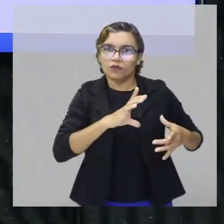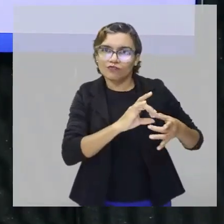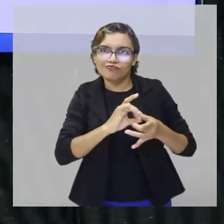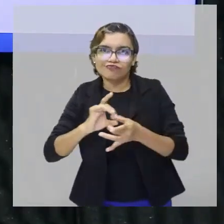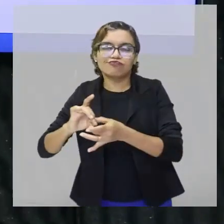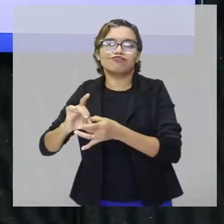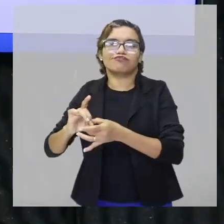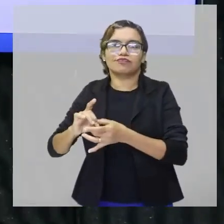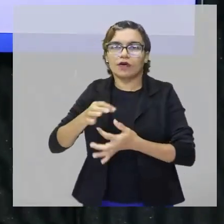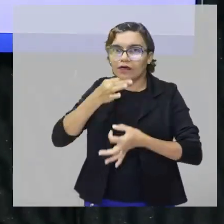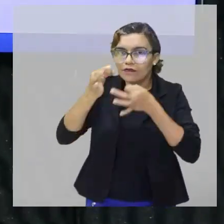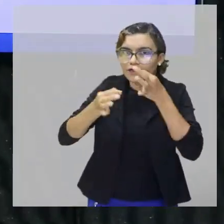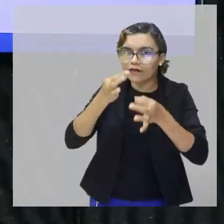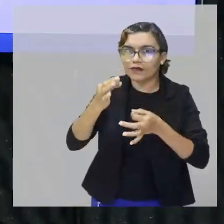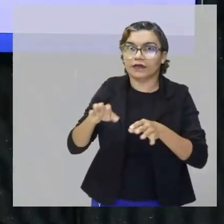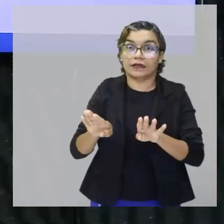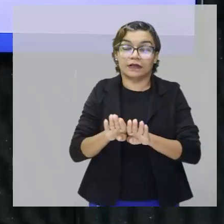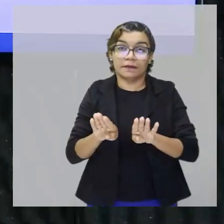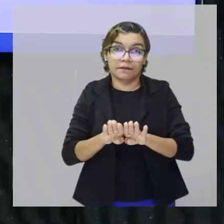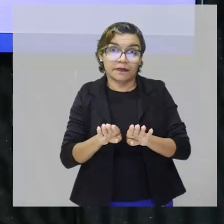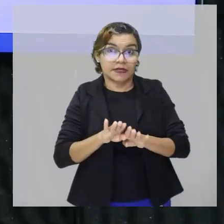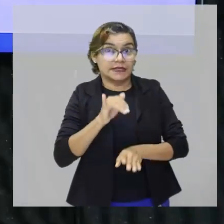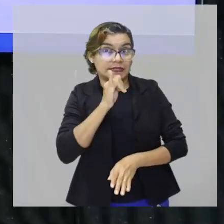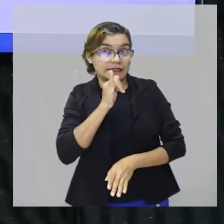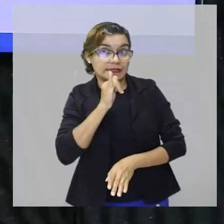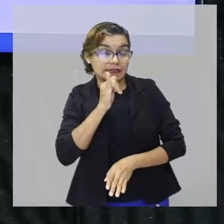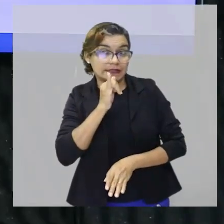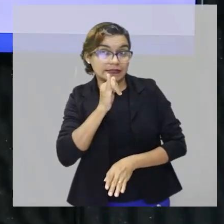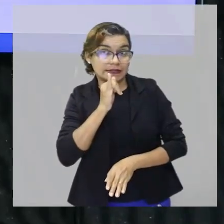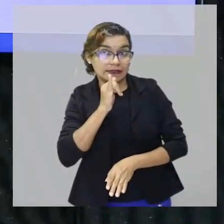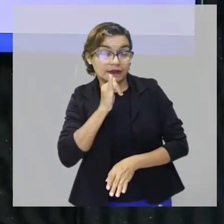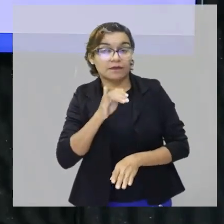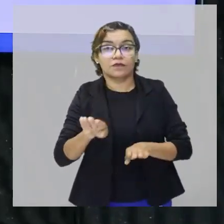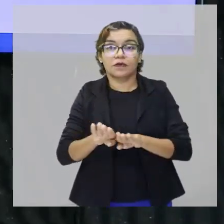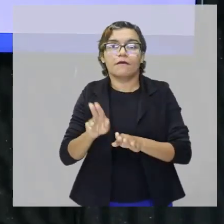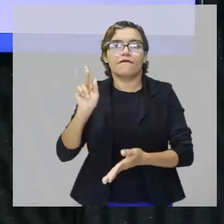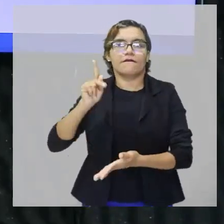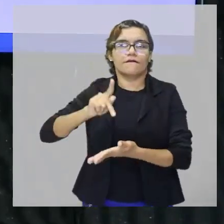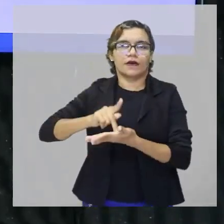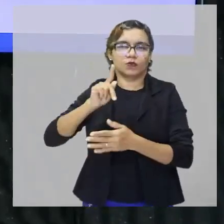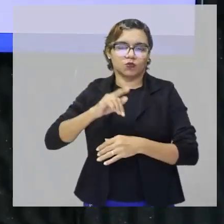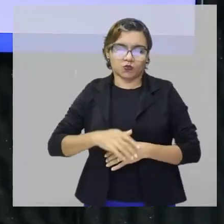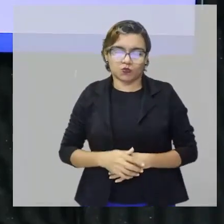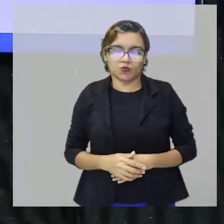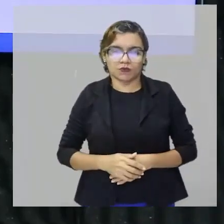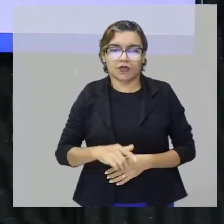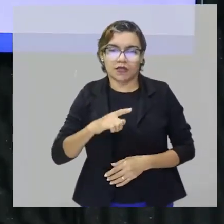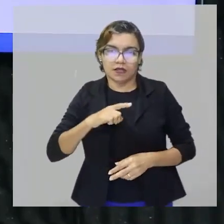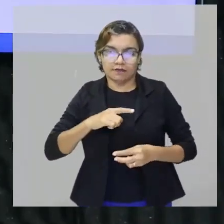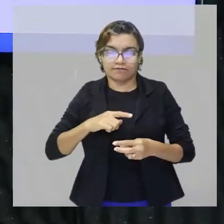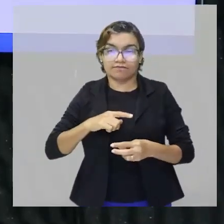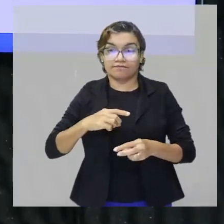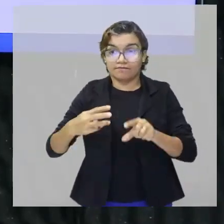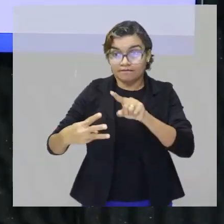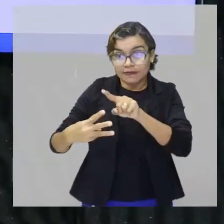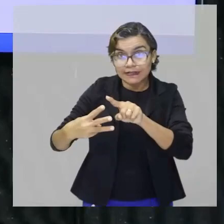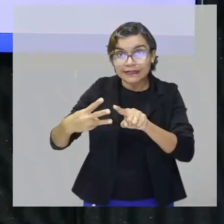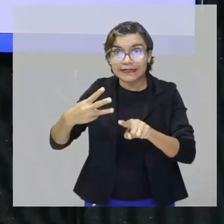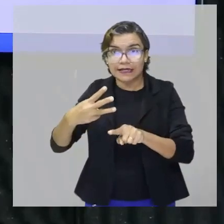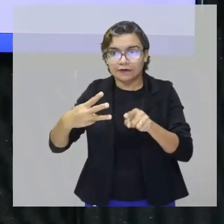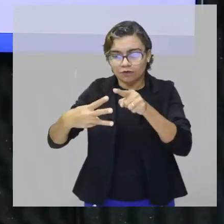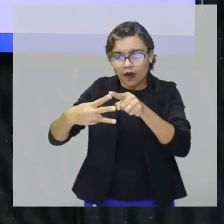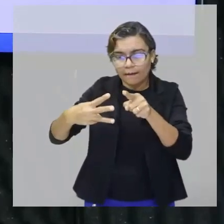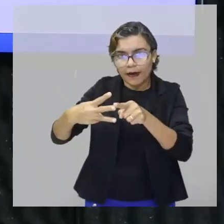argumentação, exemplos e fatos. A dissertação argumentativa deve ter no mínimo 3 partes, na verdade ela